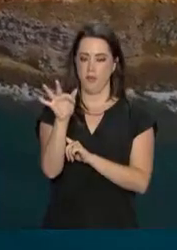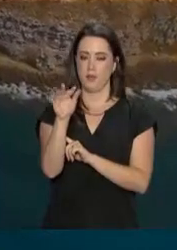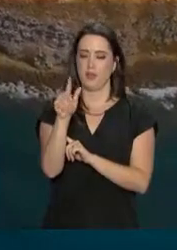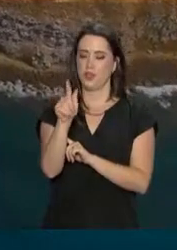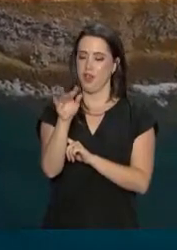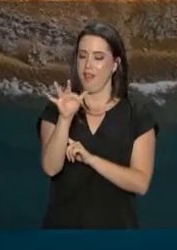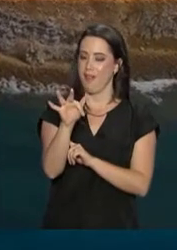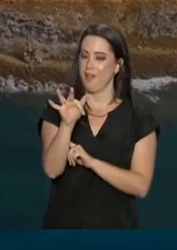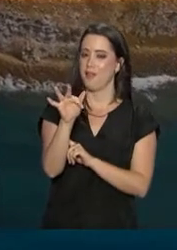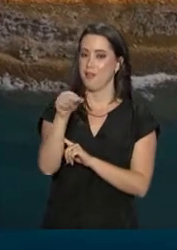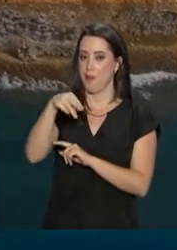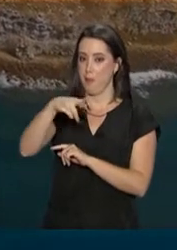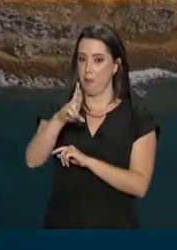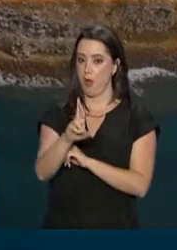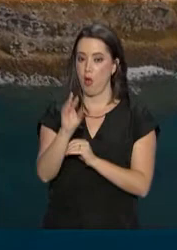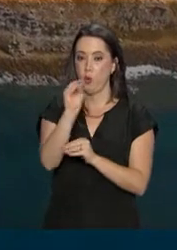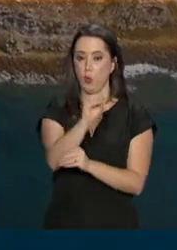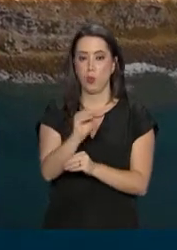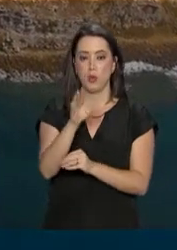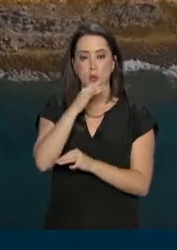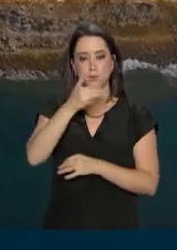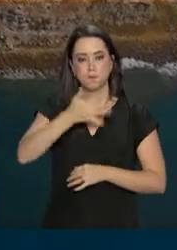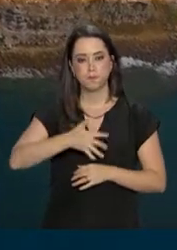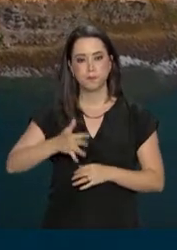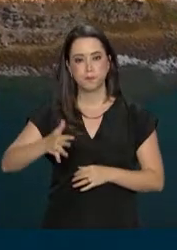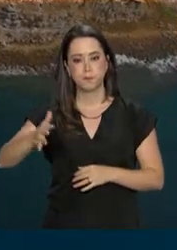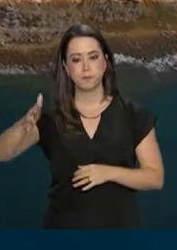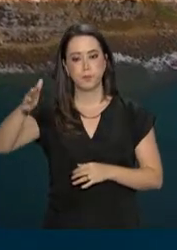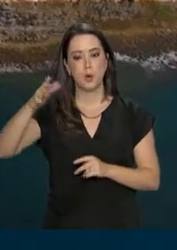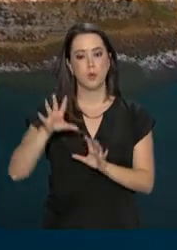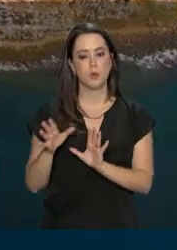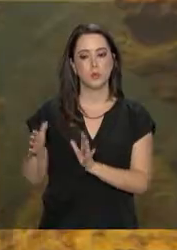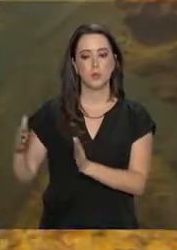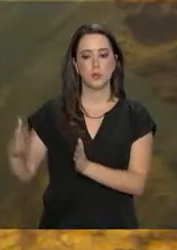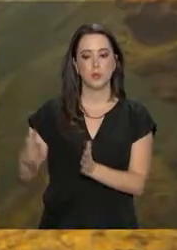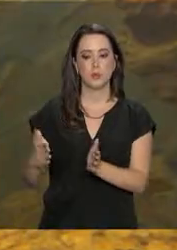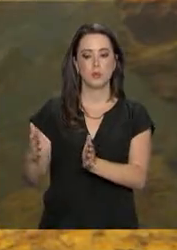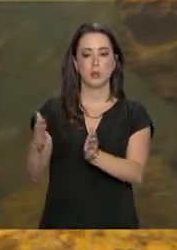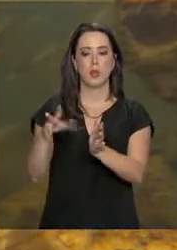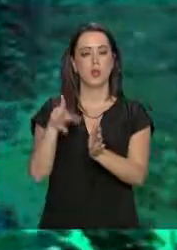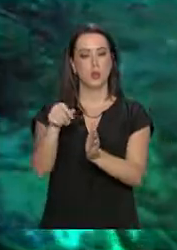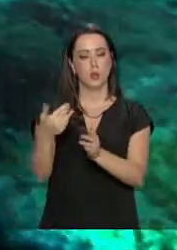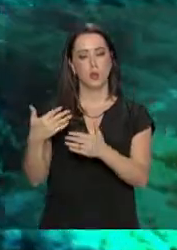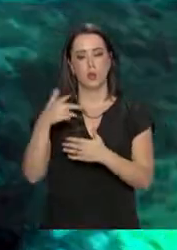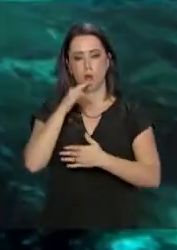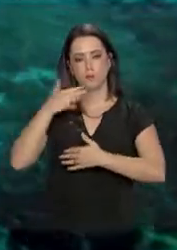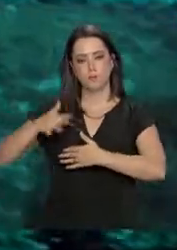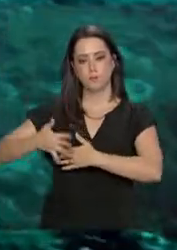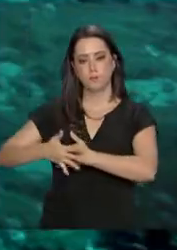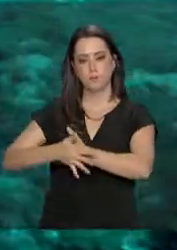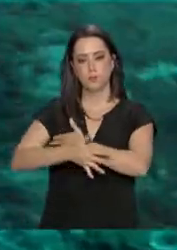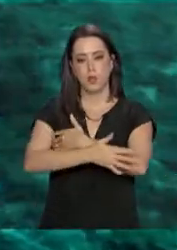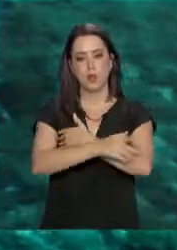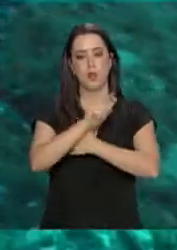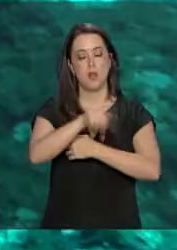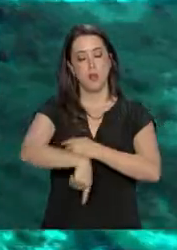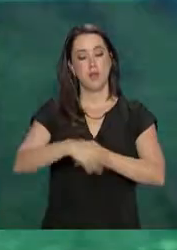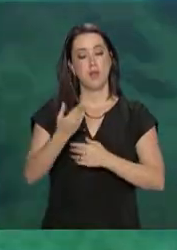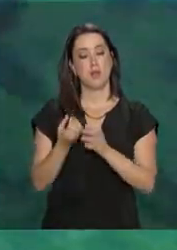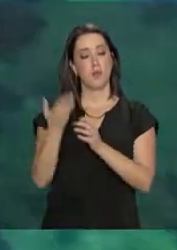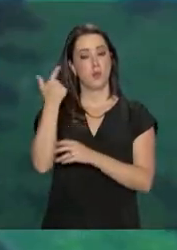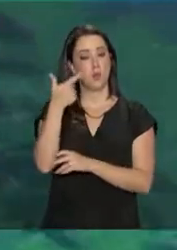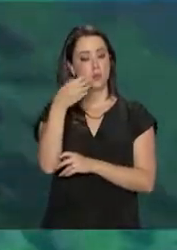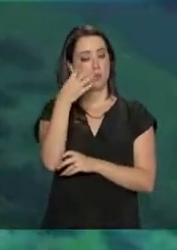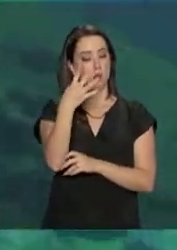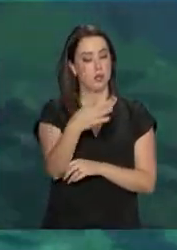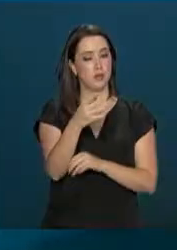da biodiversidade marinha e costeira em todo o território nacional. Em 2014, foi criado o Fundo Marinho,